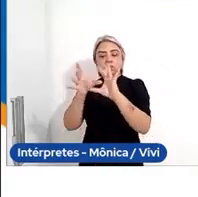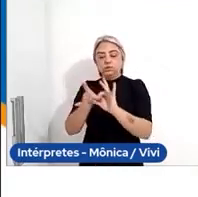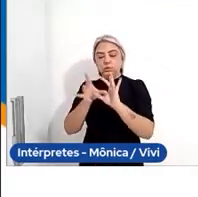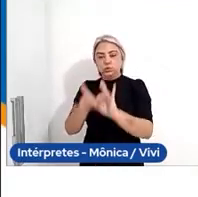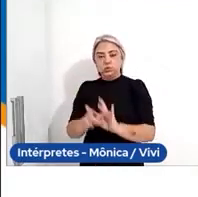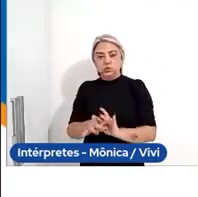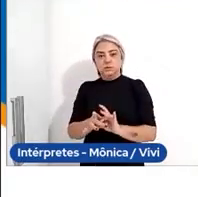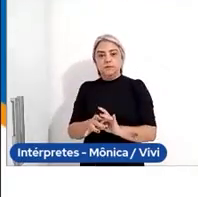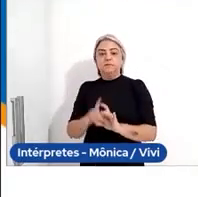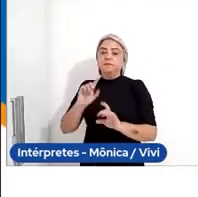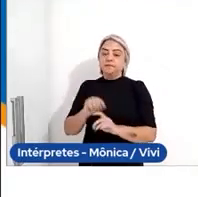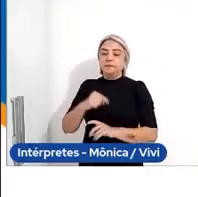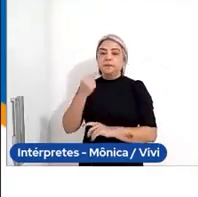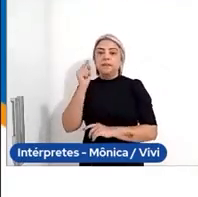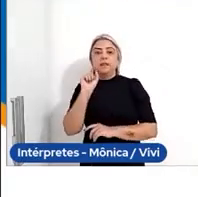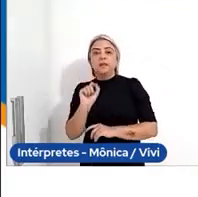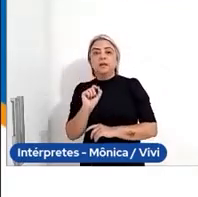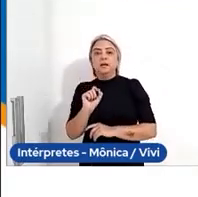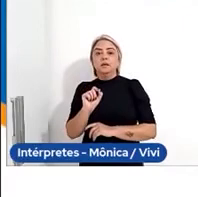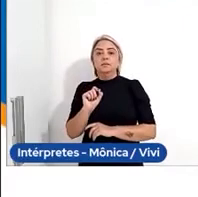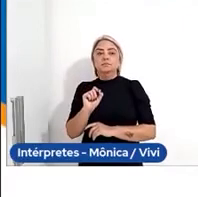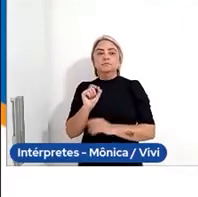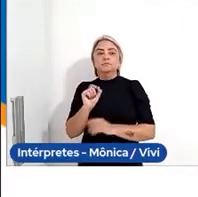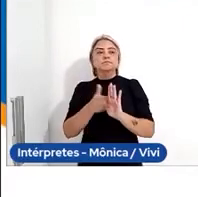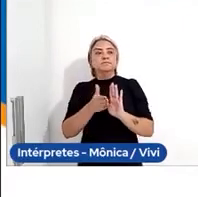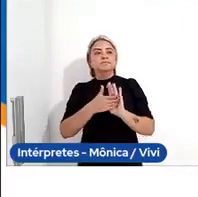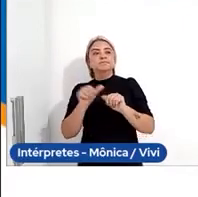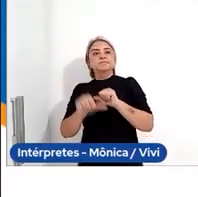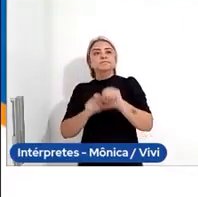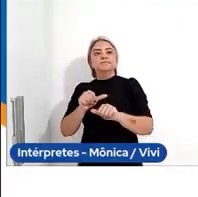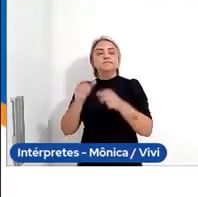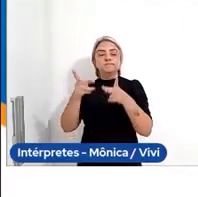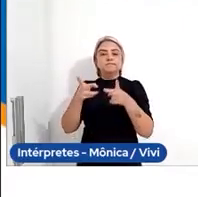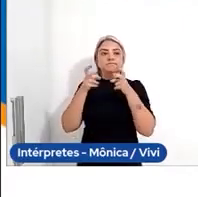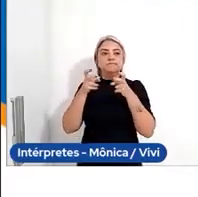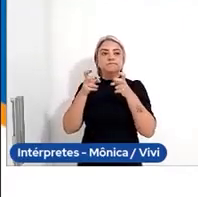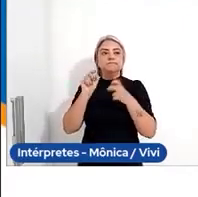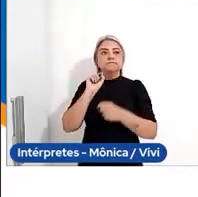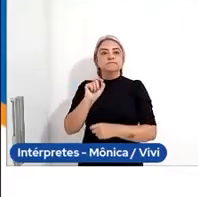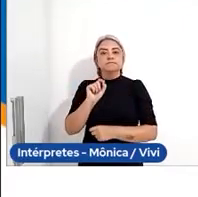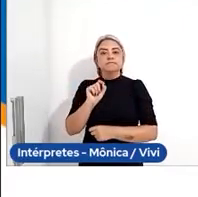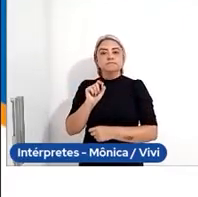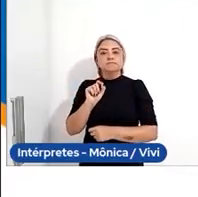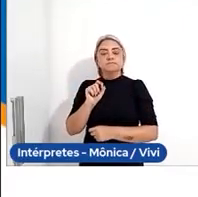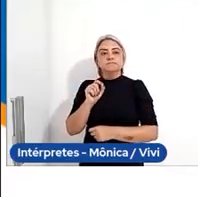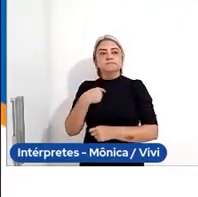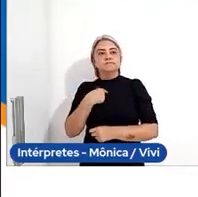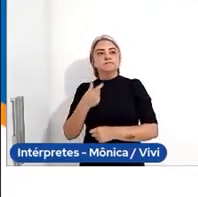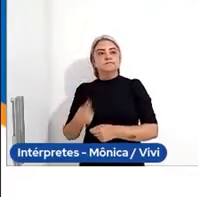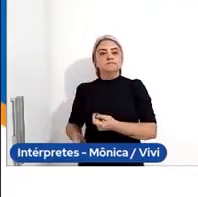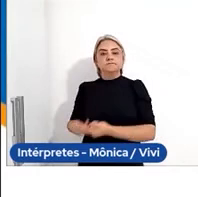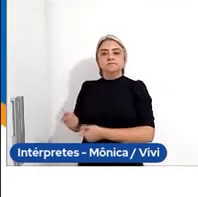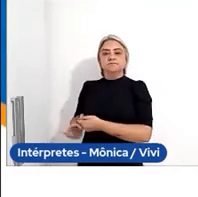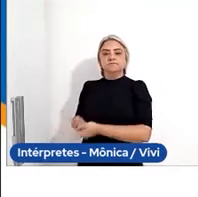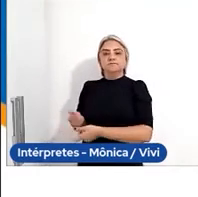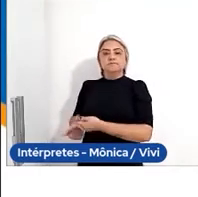Então, isso é uma proposta de mudança de perspectiva, que você, em vez da gente gastar, né,